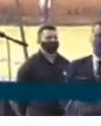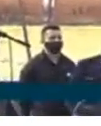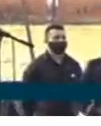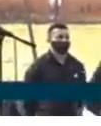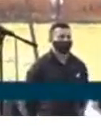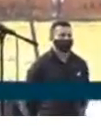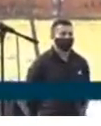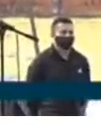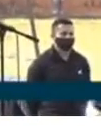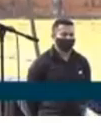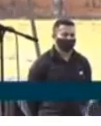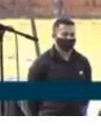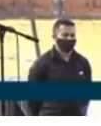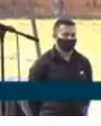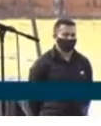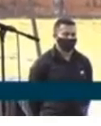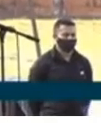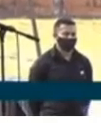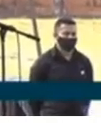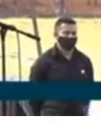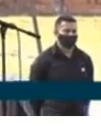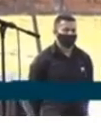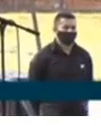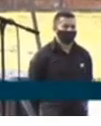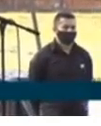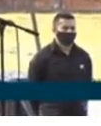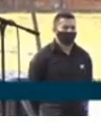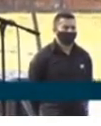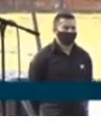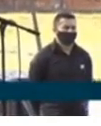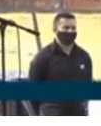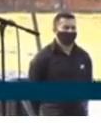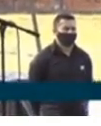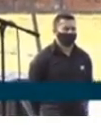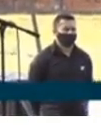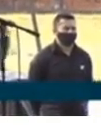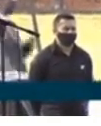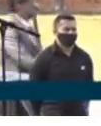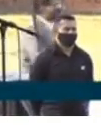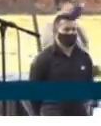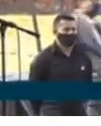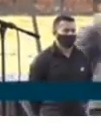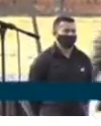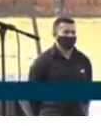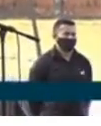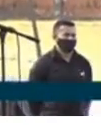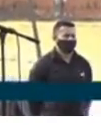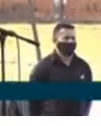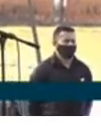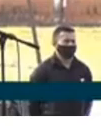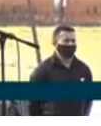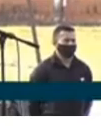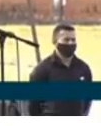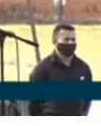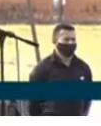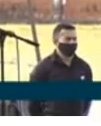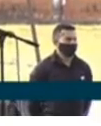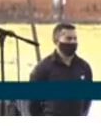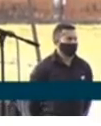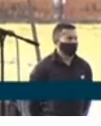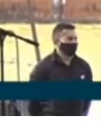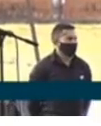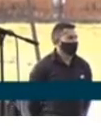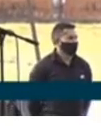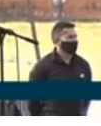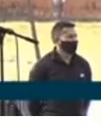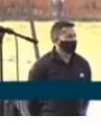Obrigado. Primeiro, eu quero justificar o que é o capacete de Guavira. Quando eu servi em Nioaque, tinha os soldados, né, que